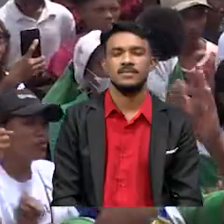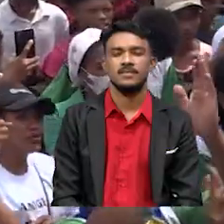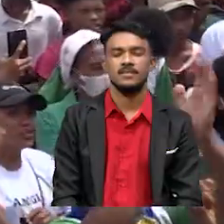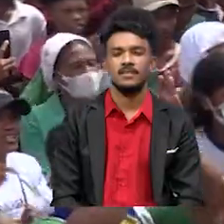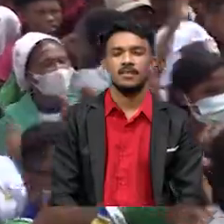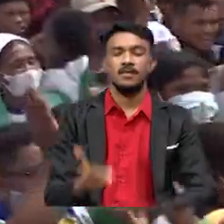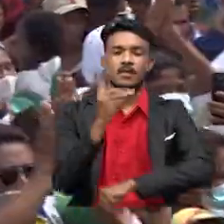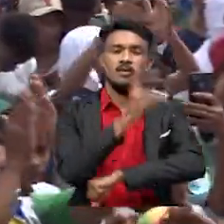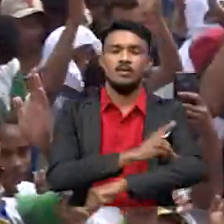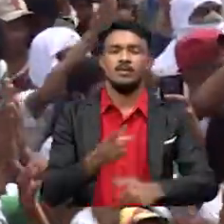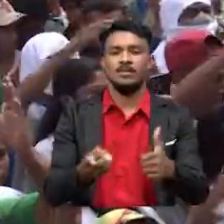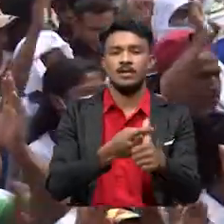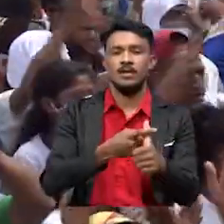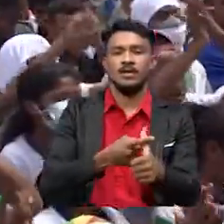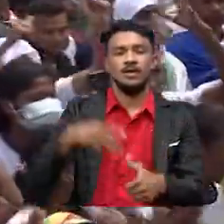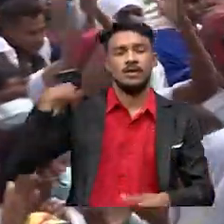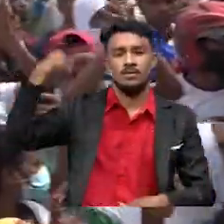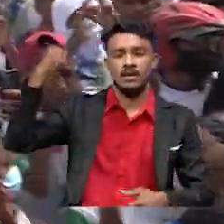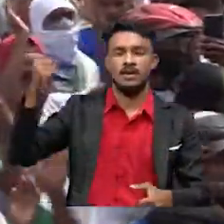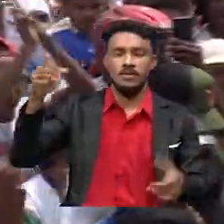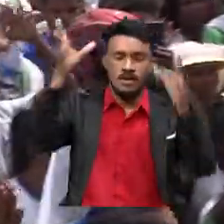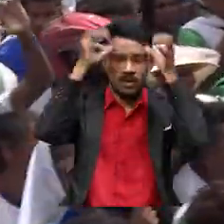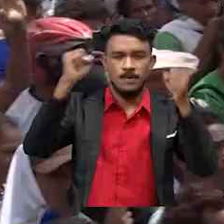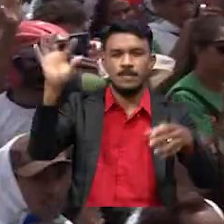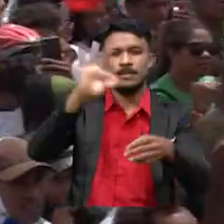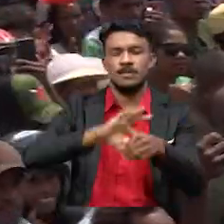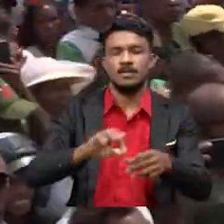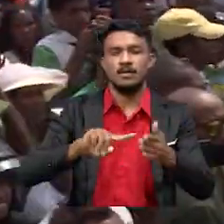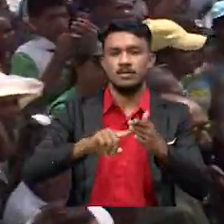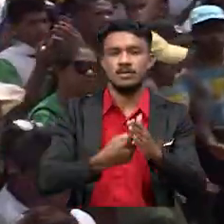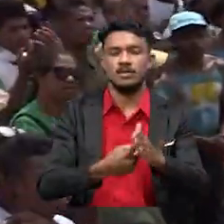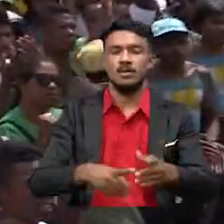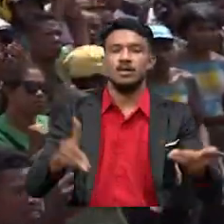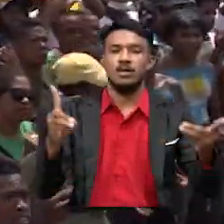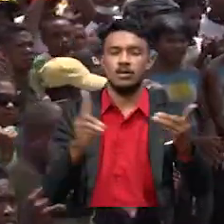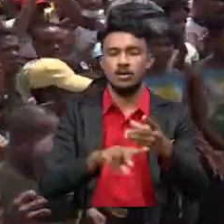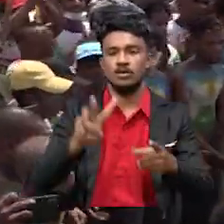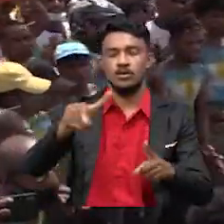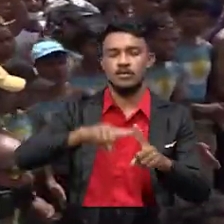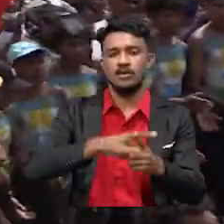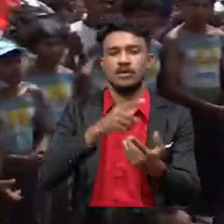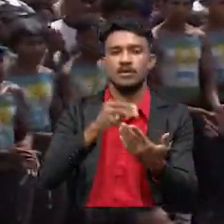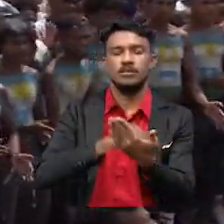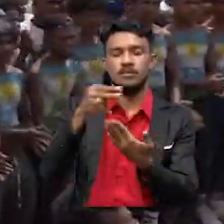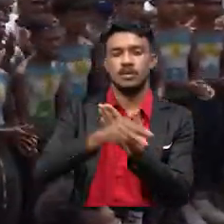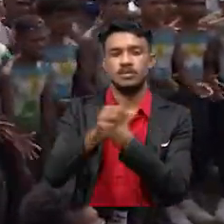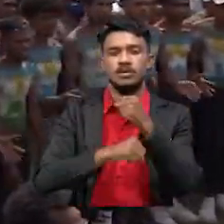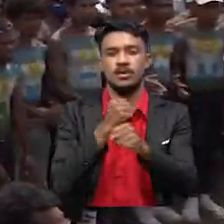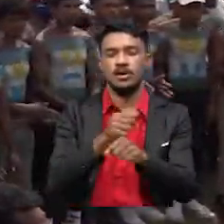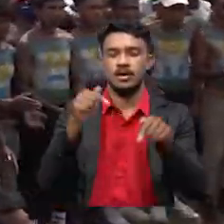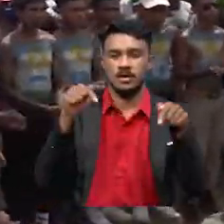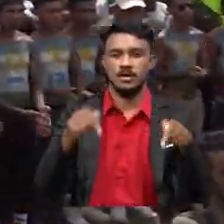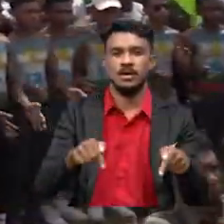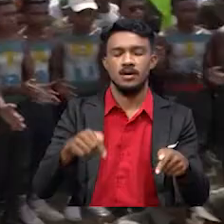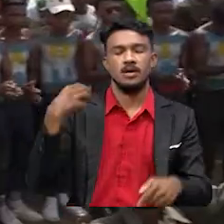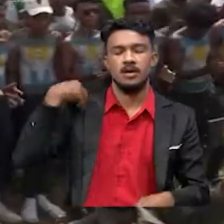Loron dahulu kampanye elektoral beli saung presidensial ne, aku ona ya loron rua fulang marsu tinang ne. Kandidatu sira berture